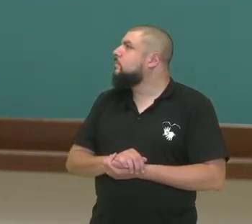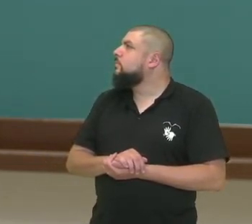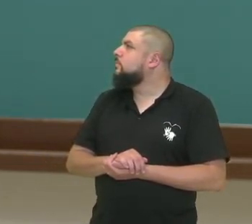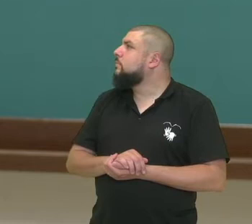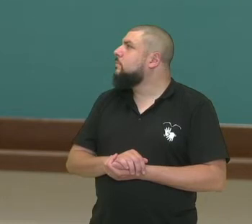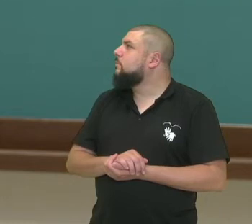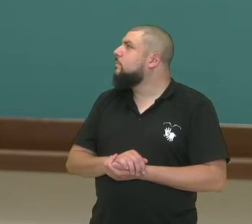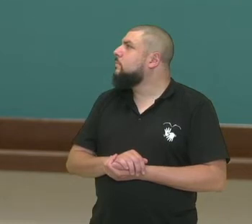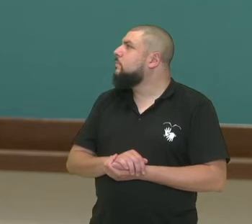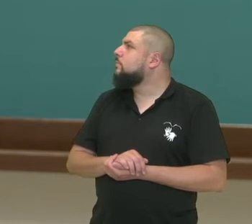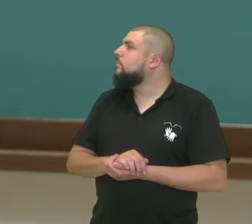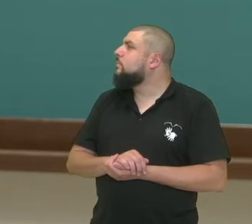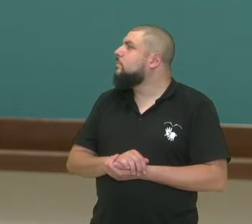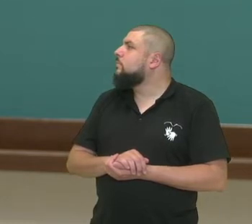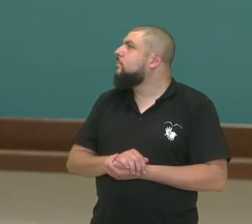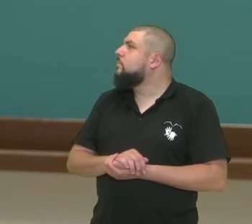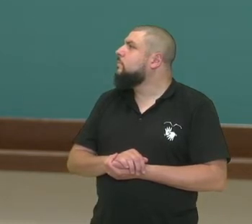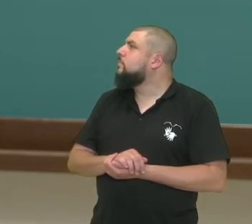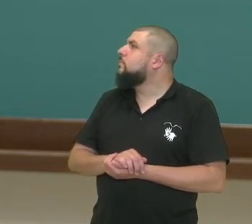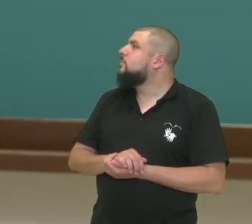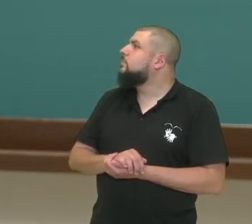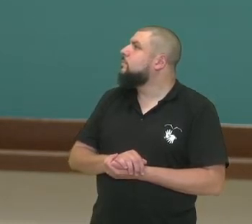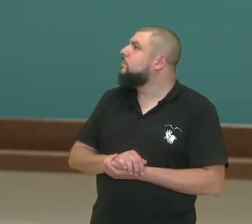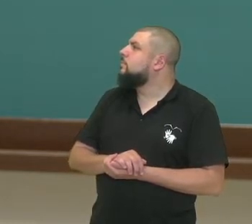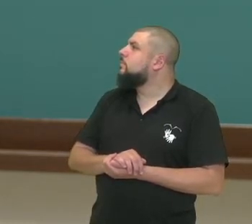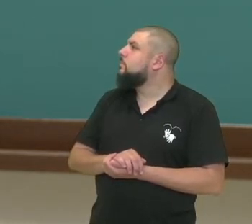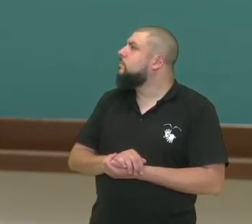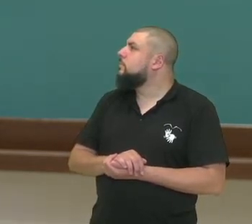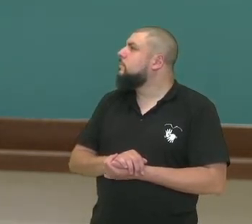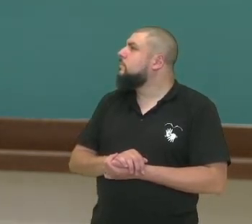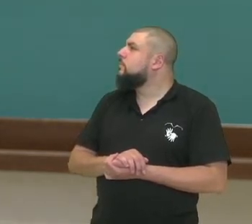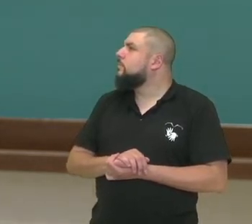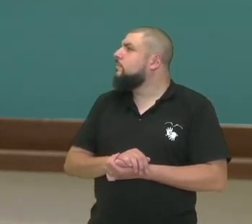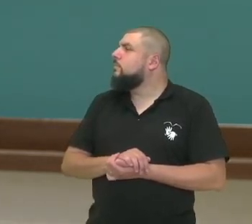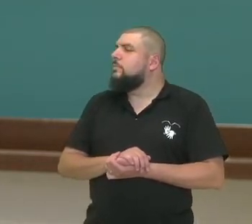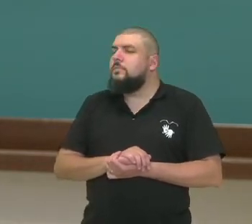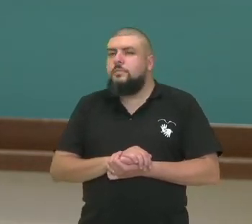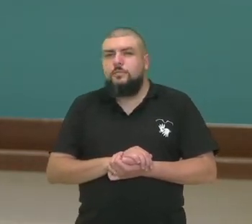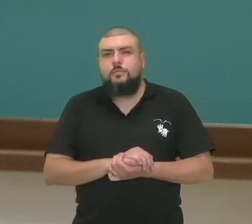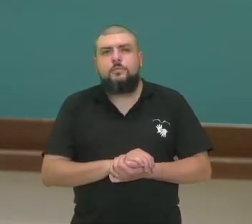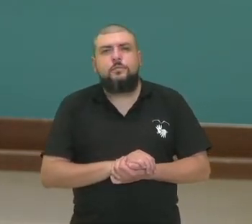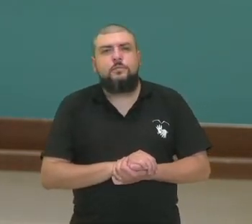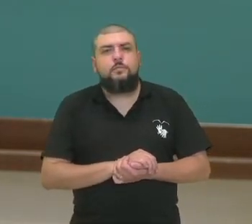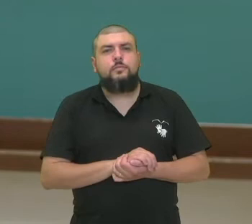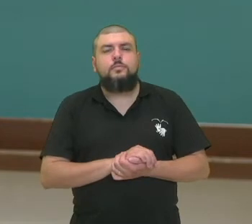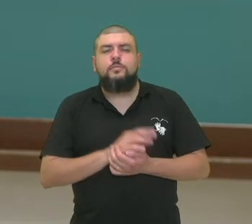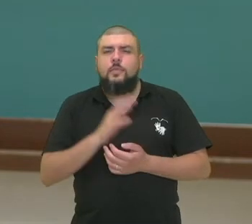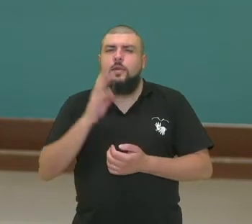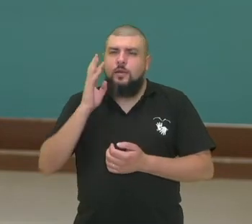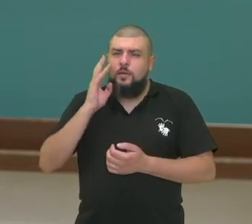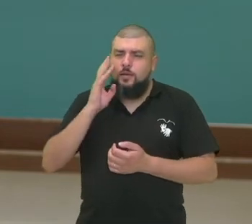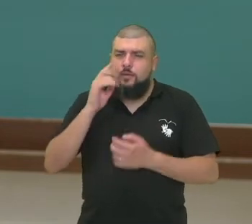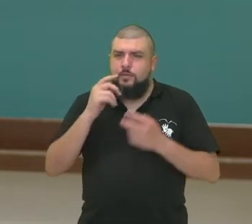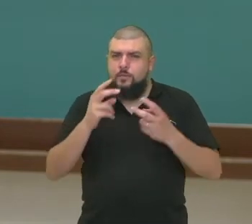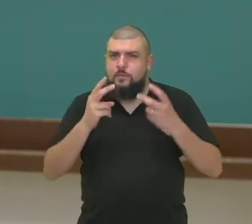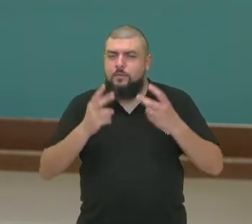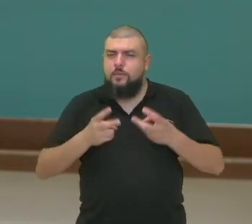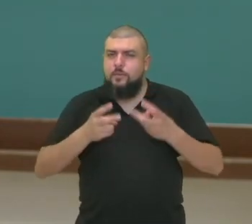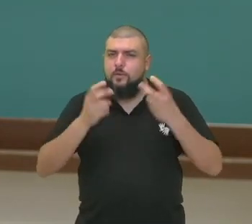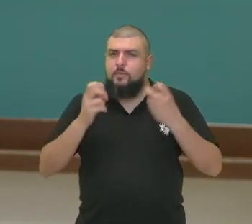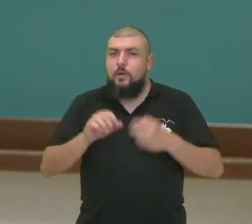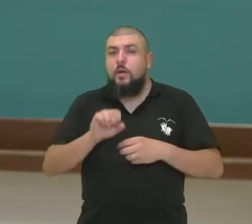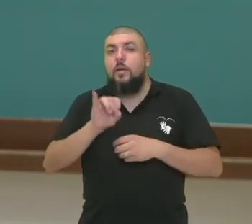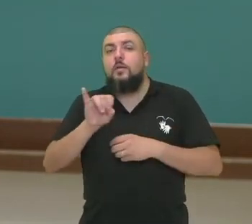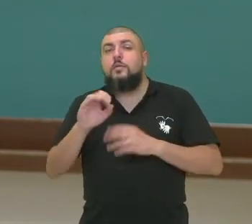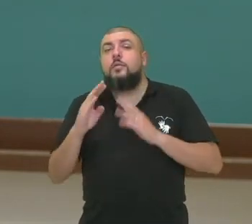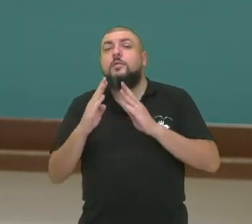como diplomas, certificados expedidos pelos órgãos oficiais, certo? Legal você observar até se na sua